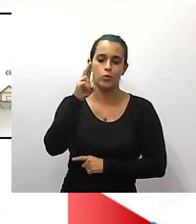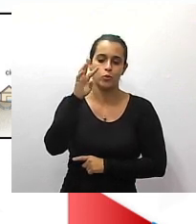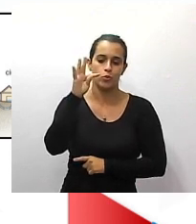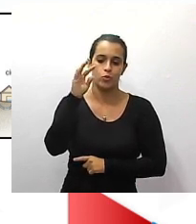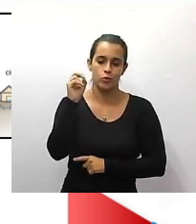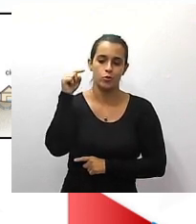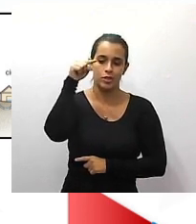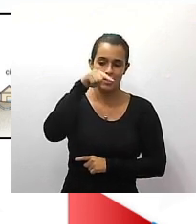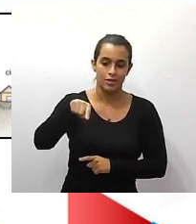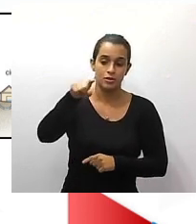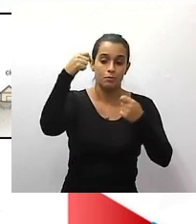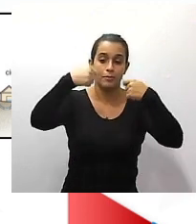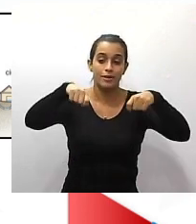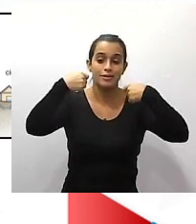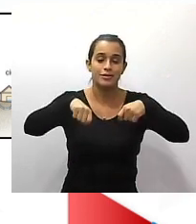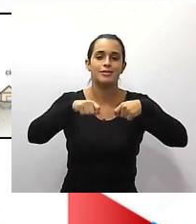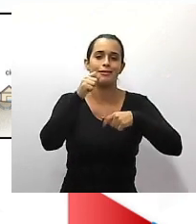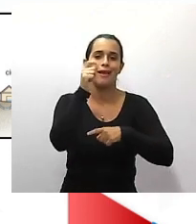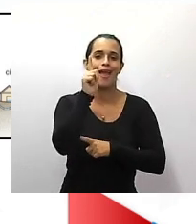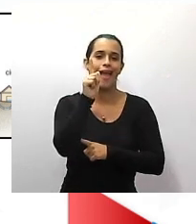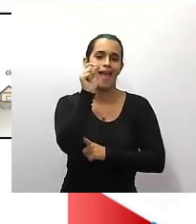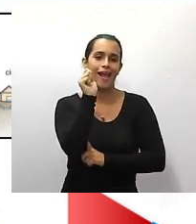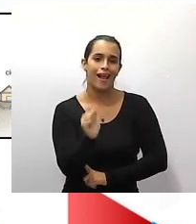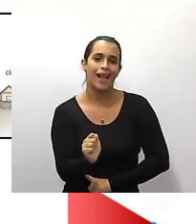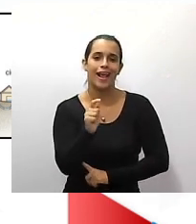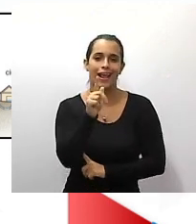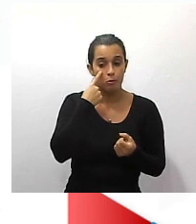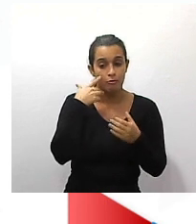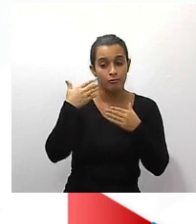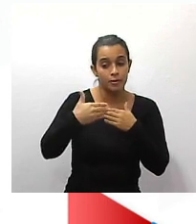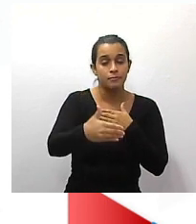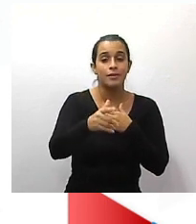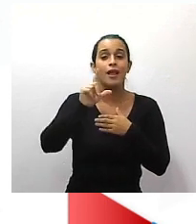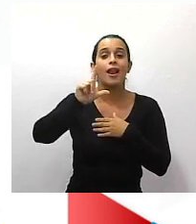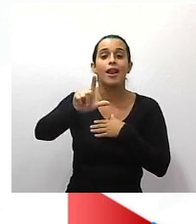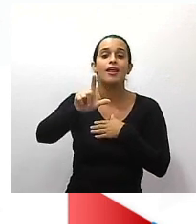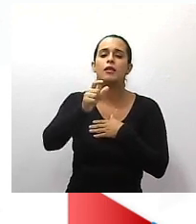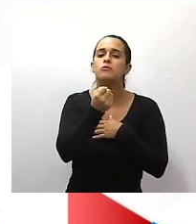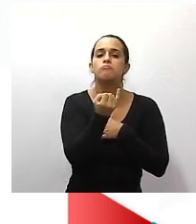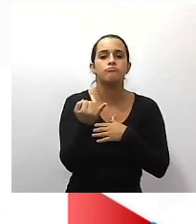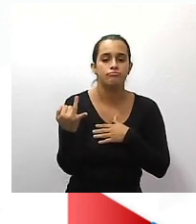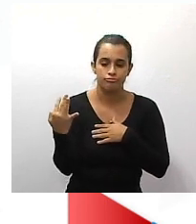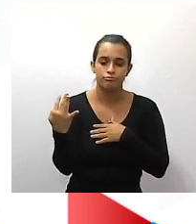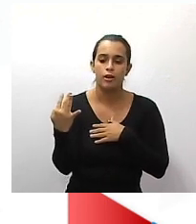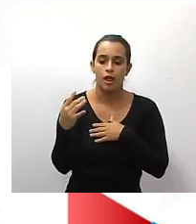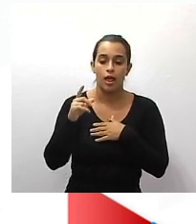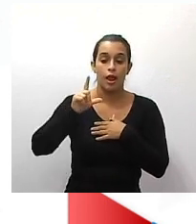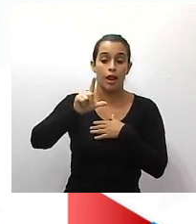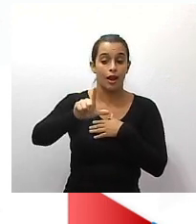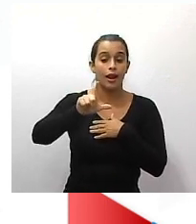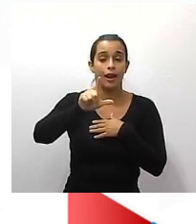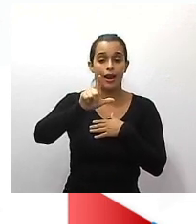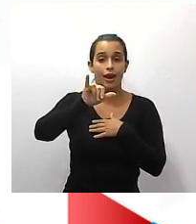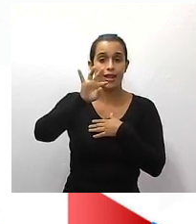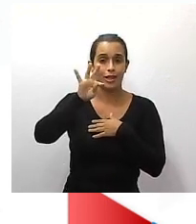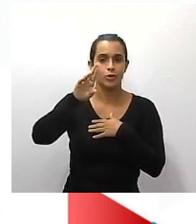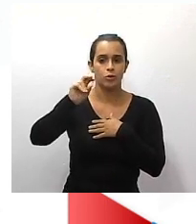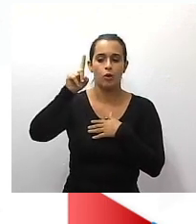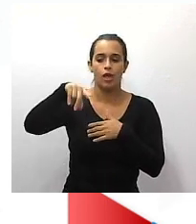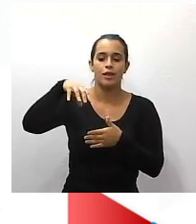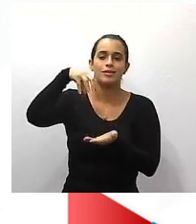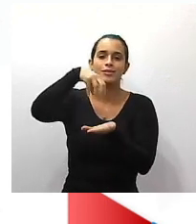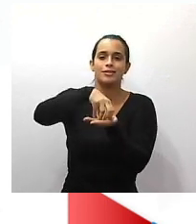área, esse produto dessas folhas vão formar, né, um prisma de base